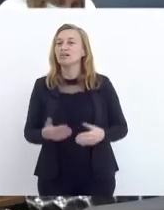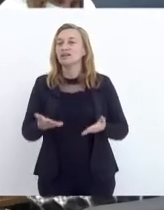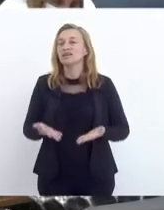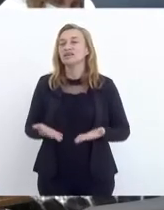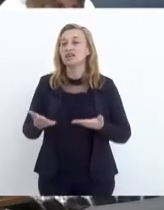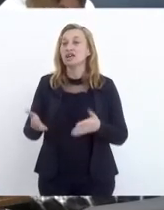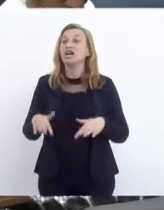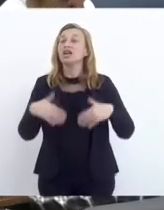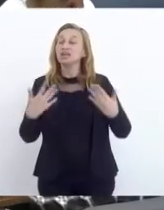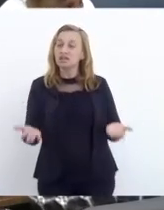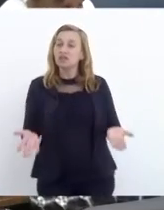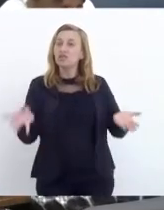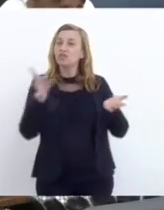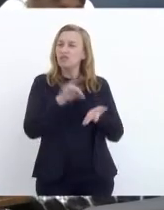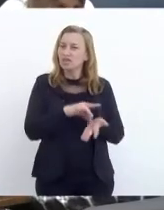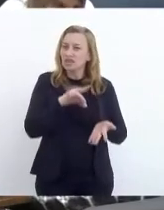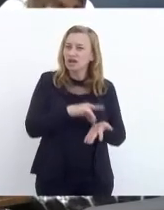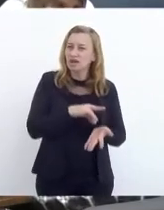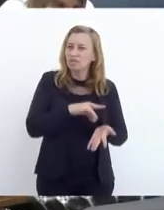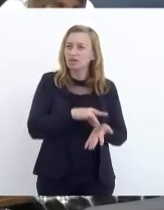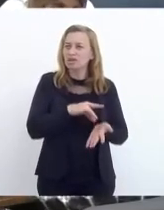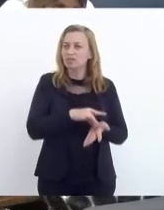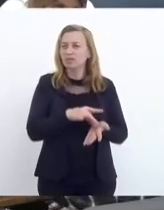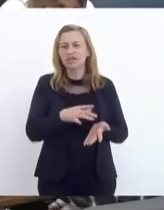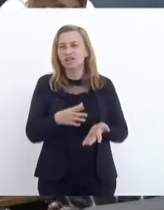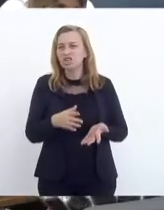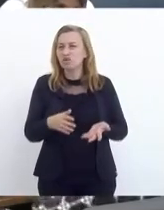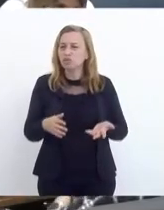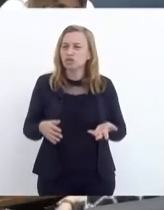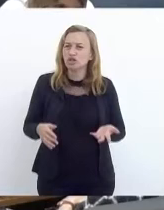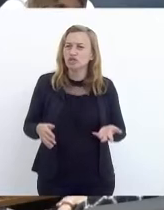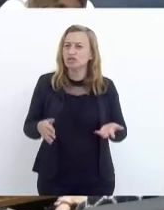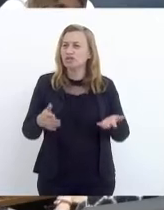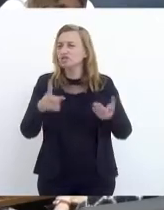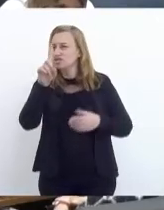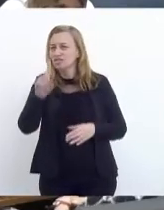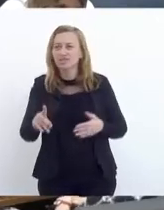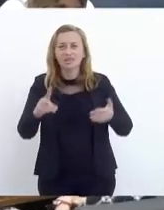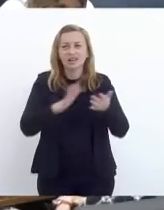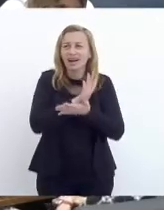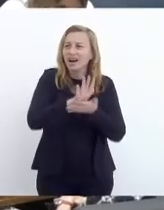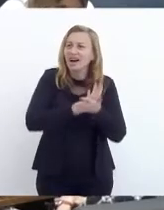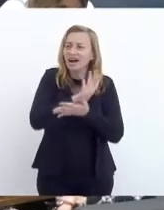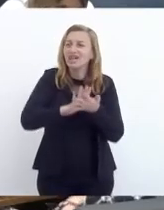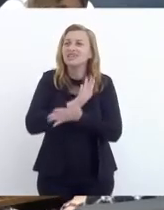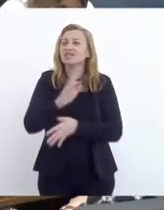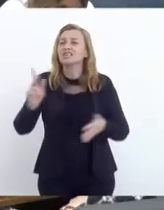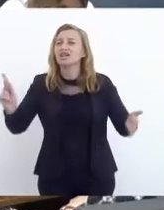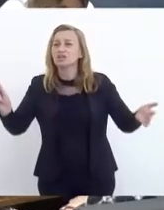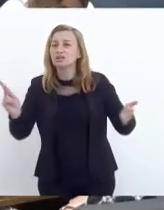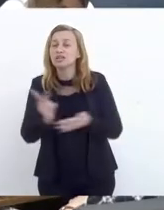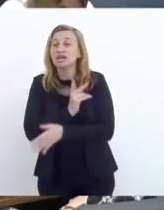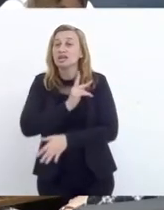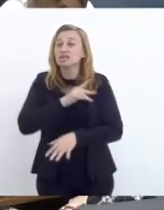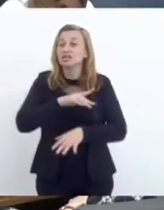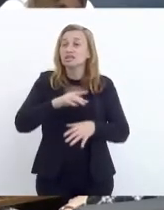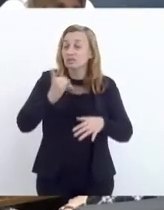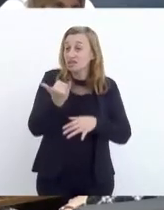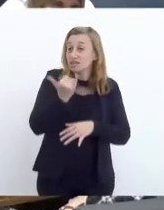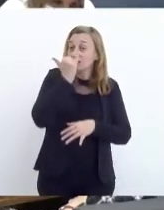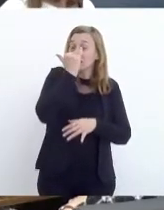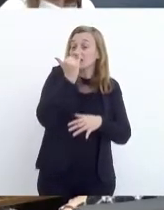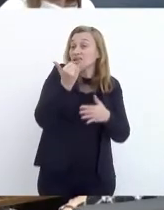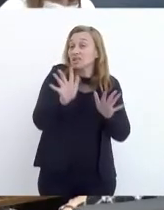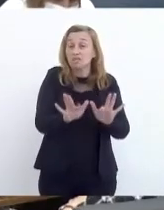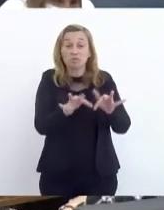delivery. Realmente, aí tem nenhum direito a nada. Se acontece um desastre, simplesmente